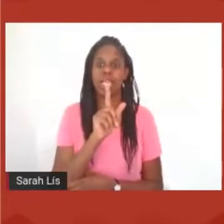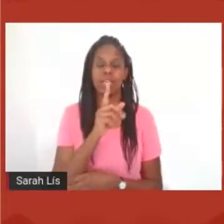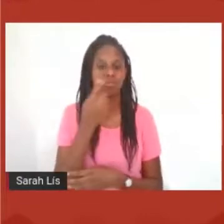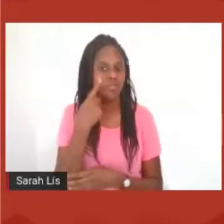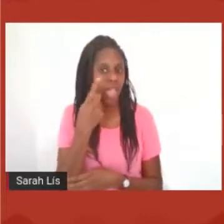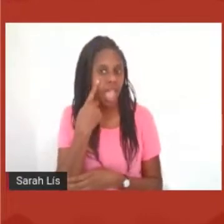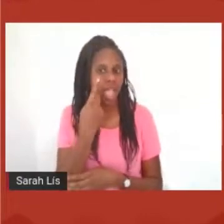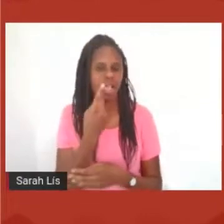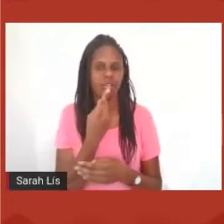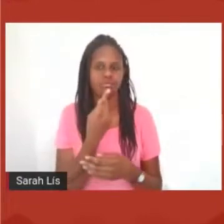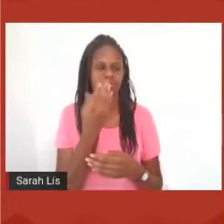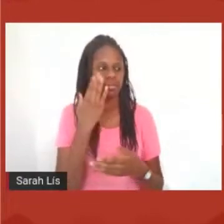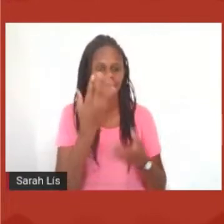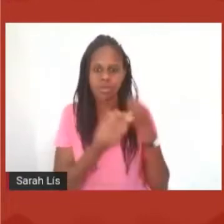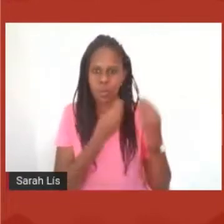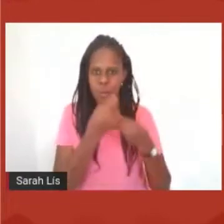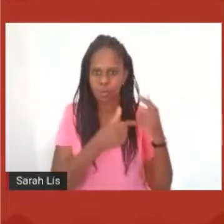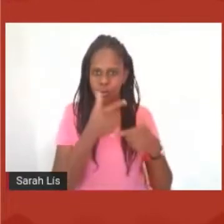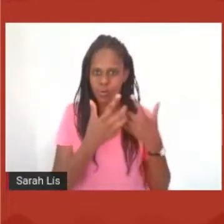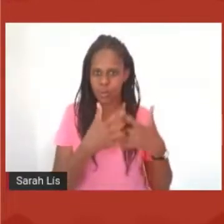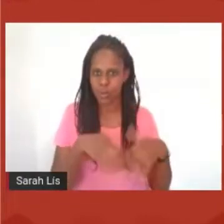bom?